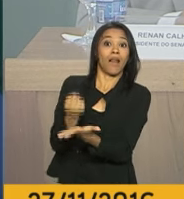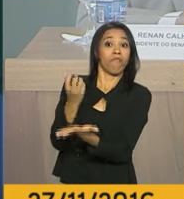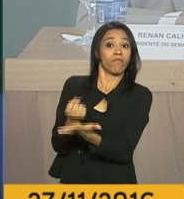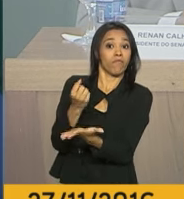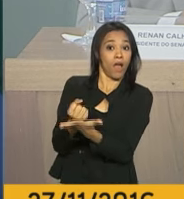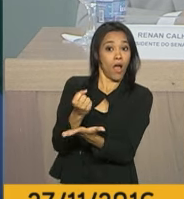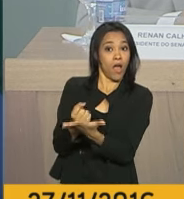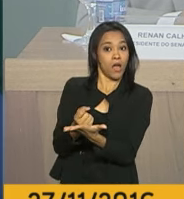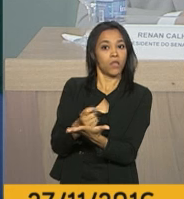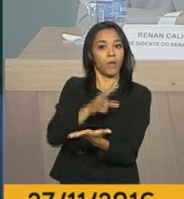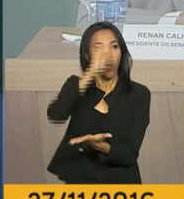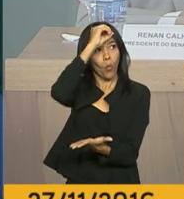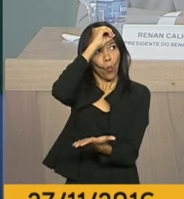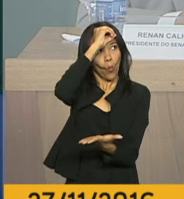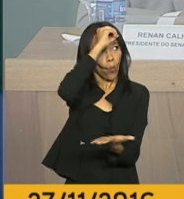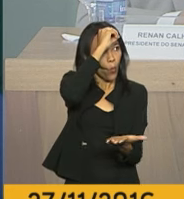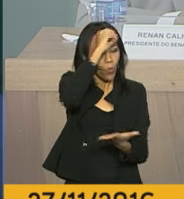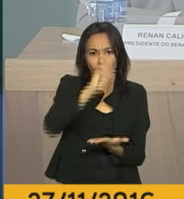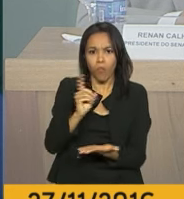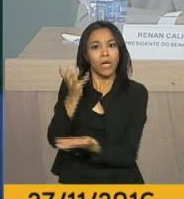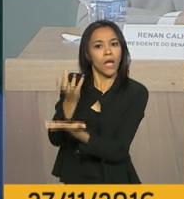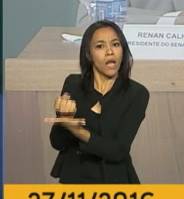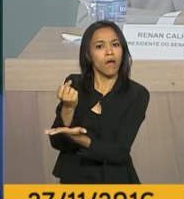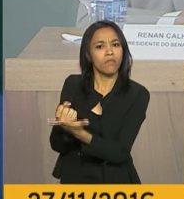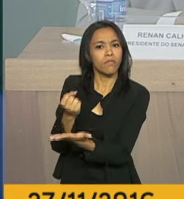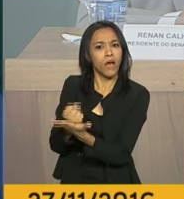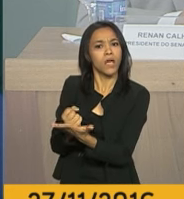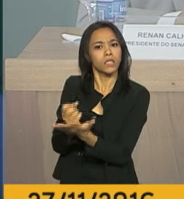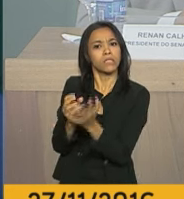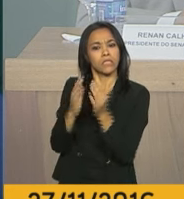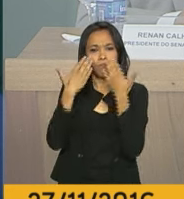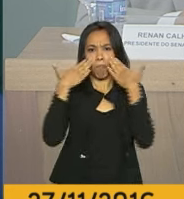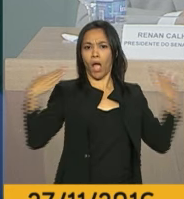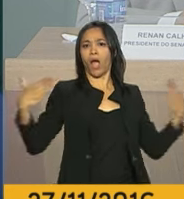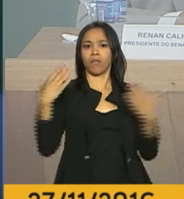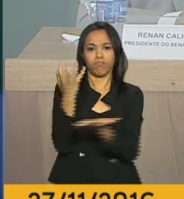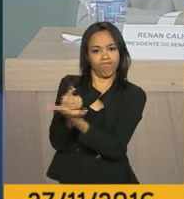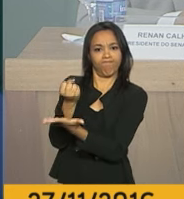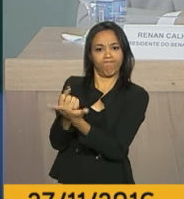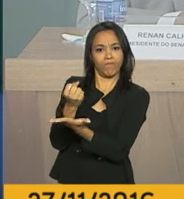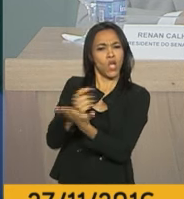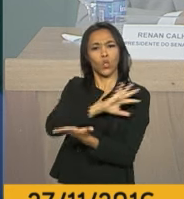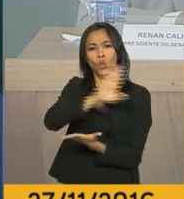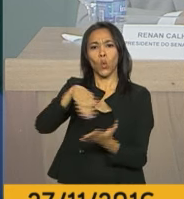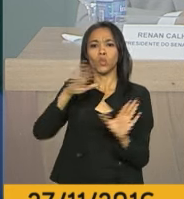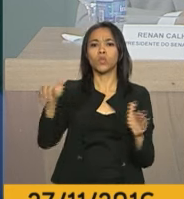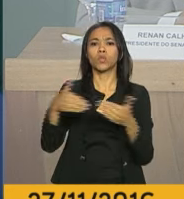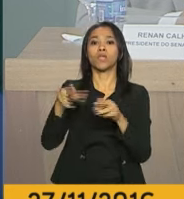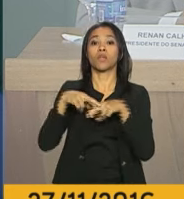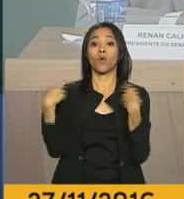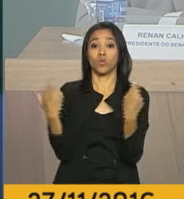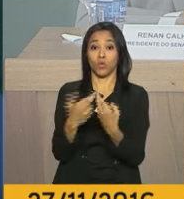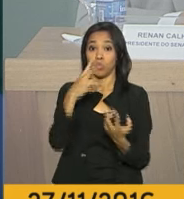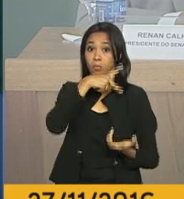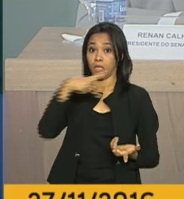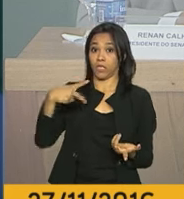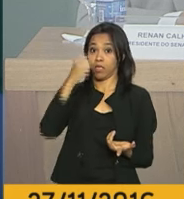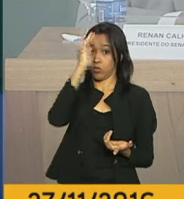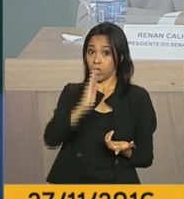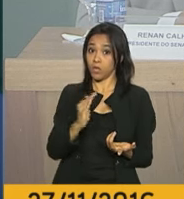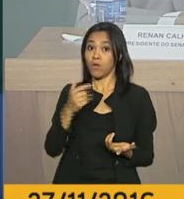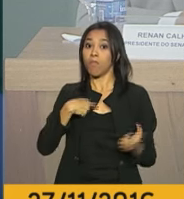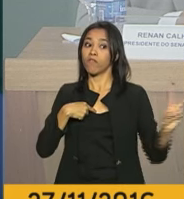não é clandestinamente, grave todas as audiências do presidente da República, para que todos possam dizer o